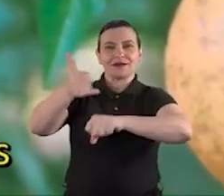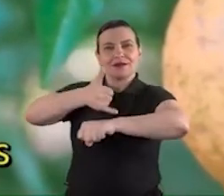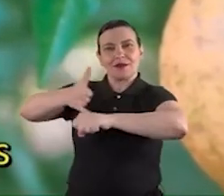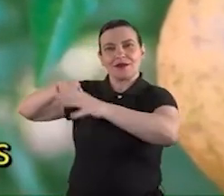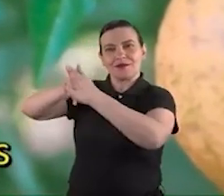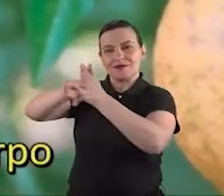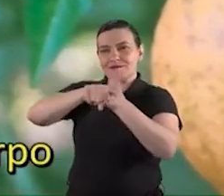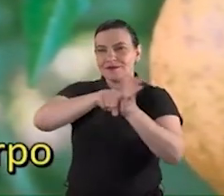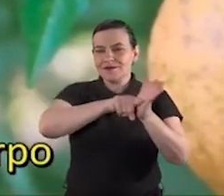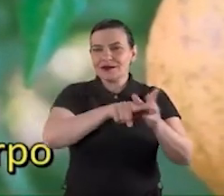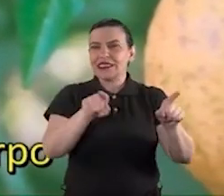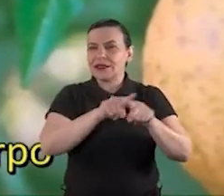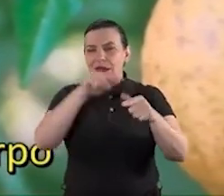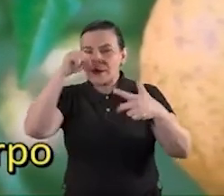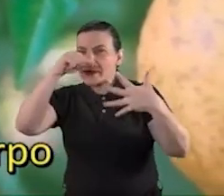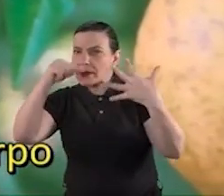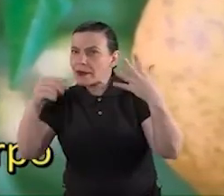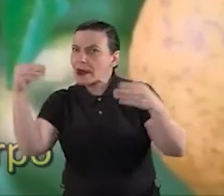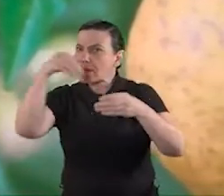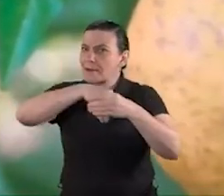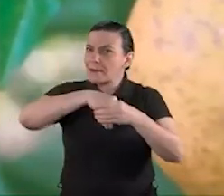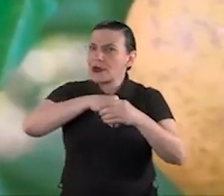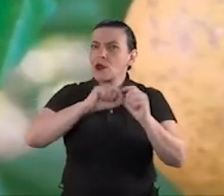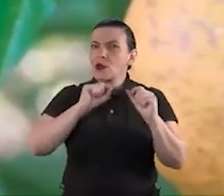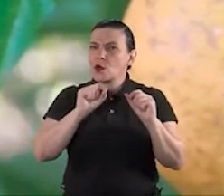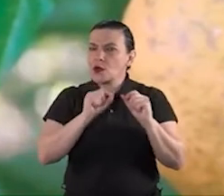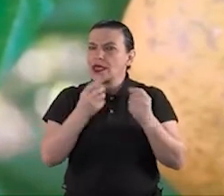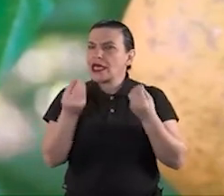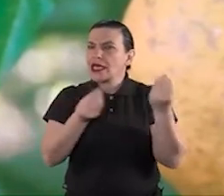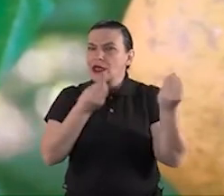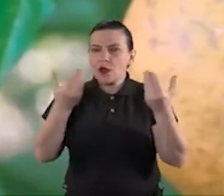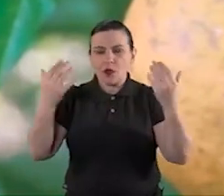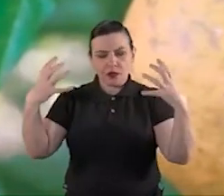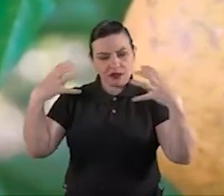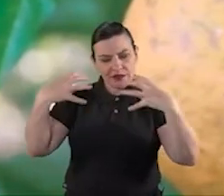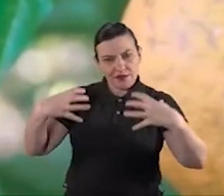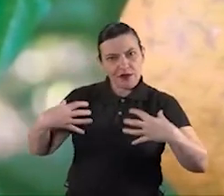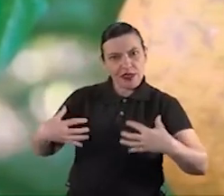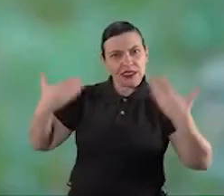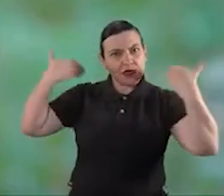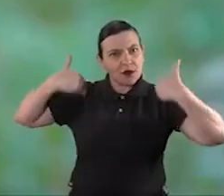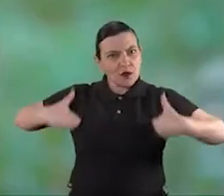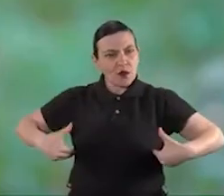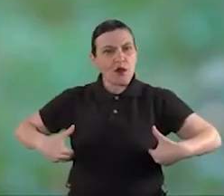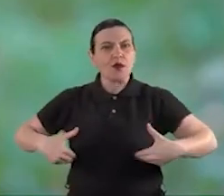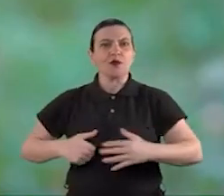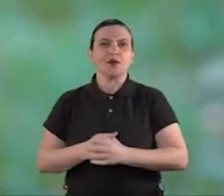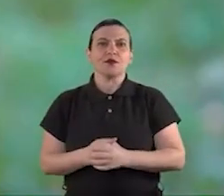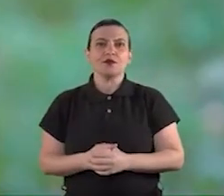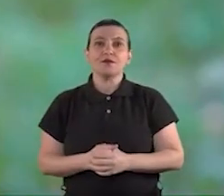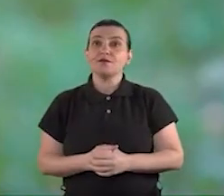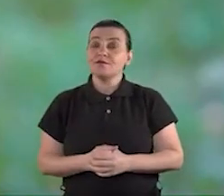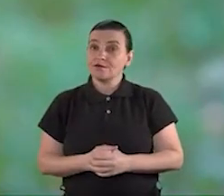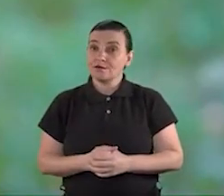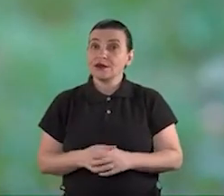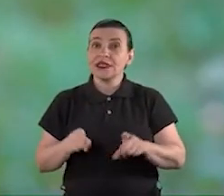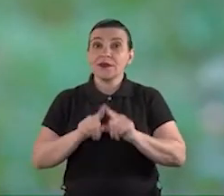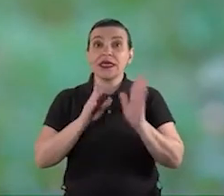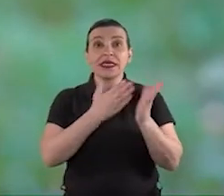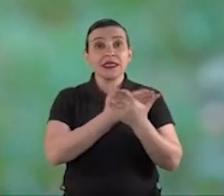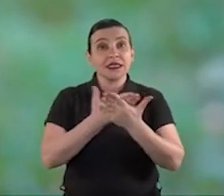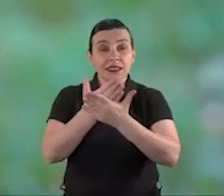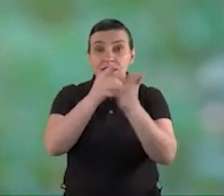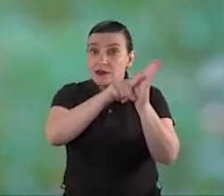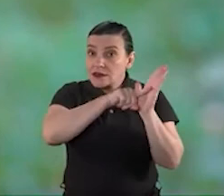sabemos mais sobre seus constituintes e as formas pelas quais influenciam corpo e os sistemas onde funciona muitos dos